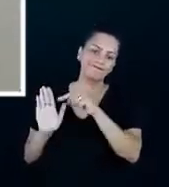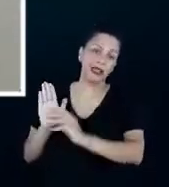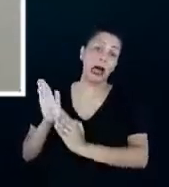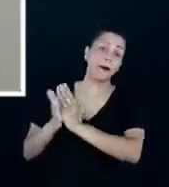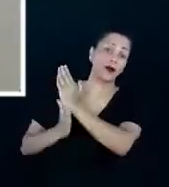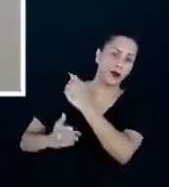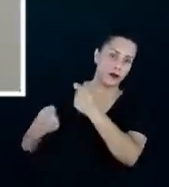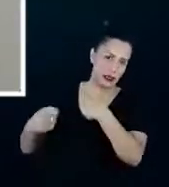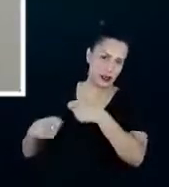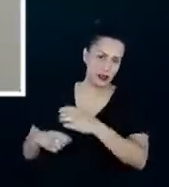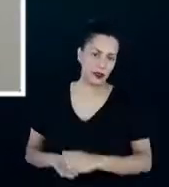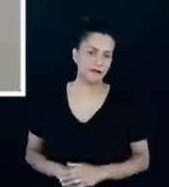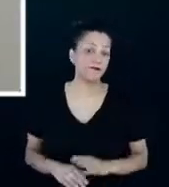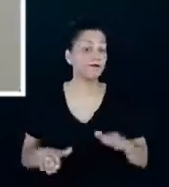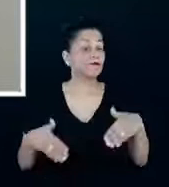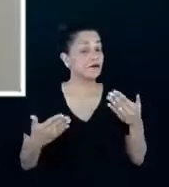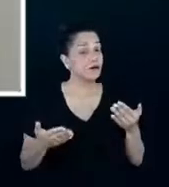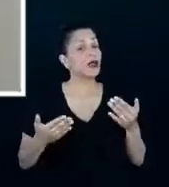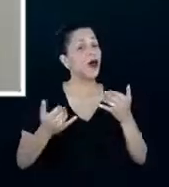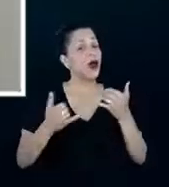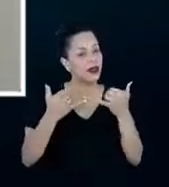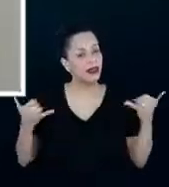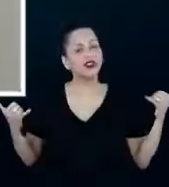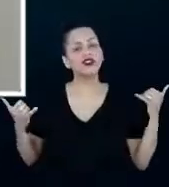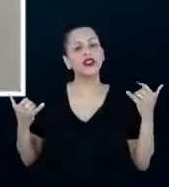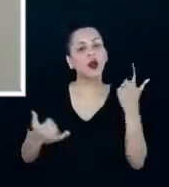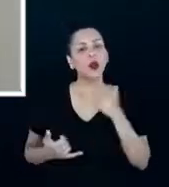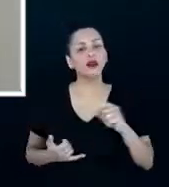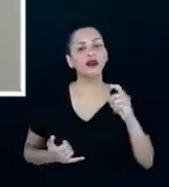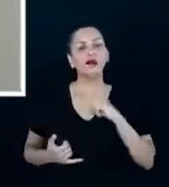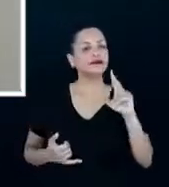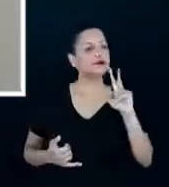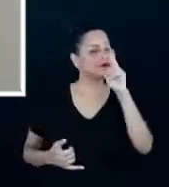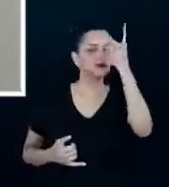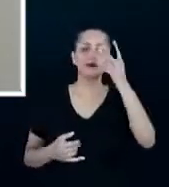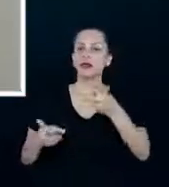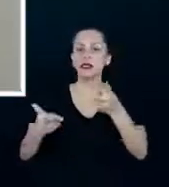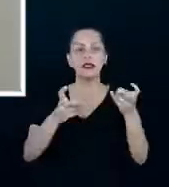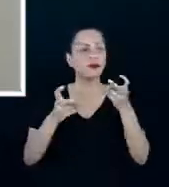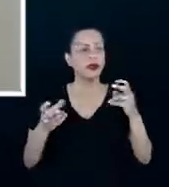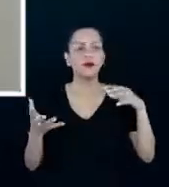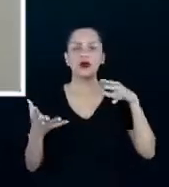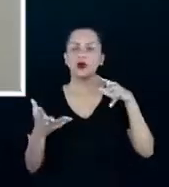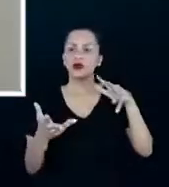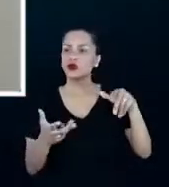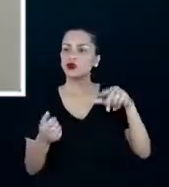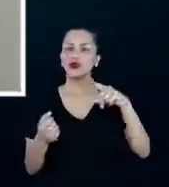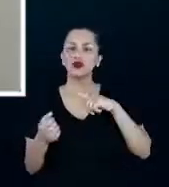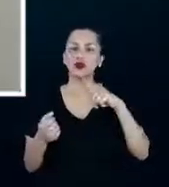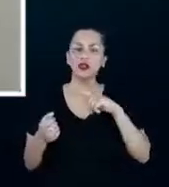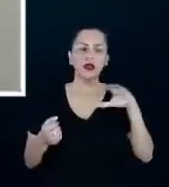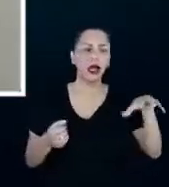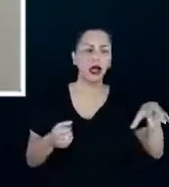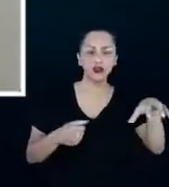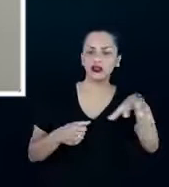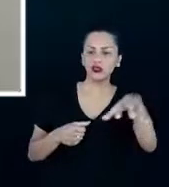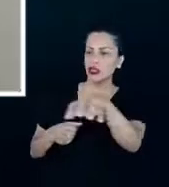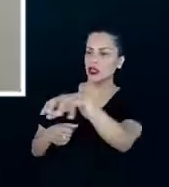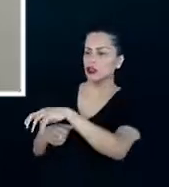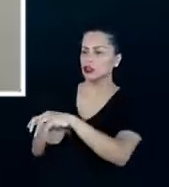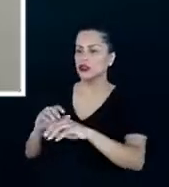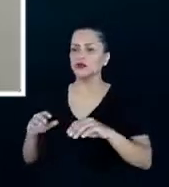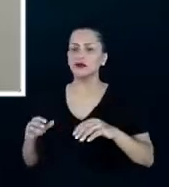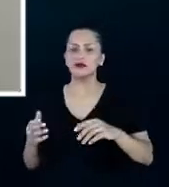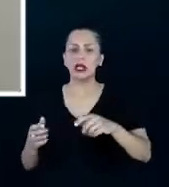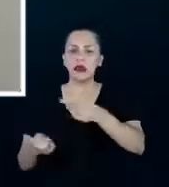a gente consegue ver um outro mundo que tem a ver com essa diversidade, né, de agentes, de soluções de negócios,